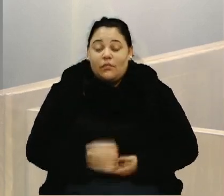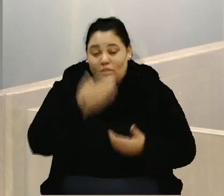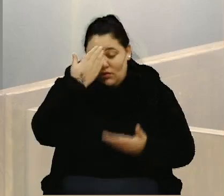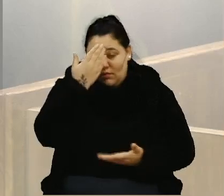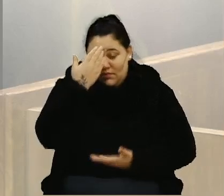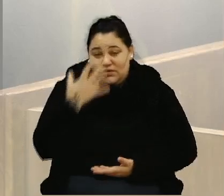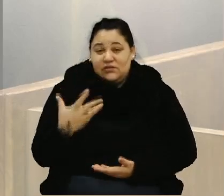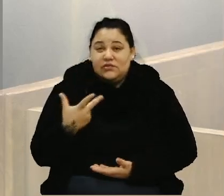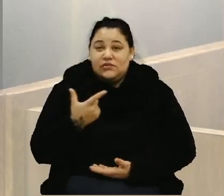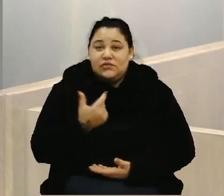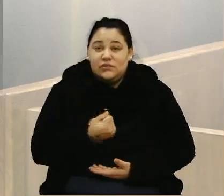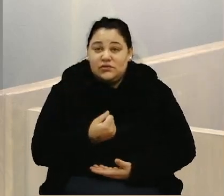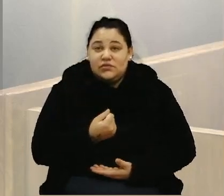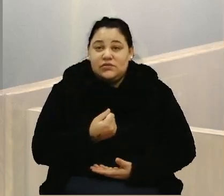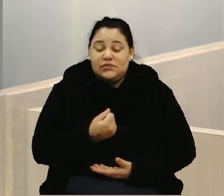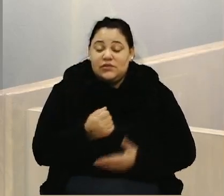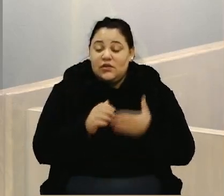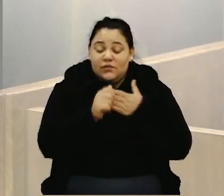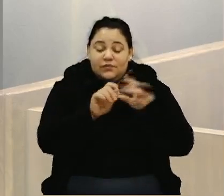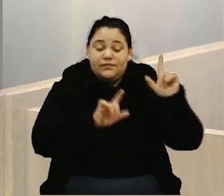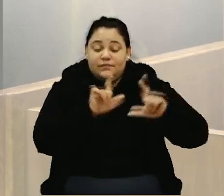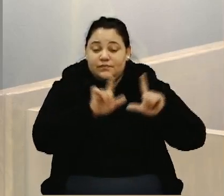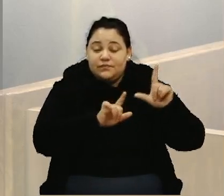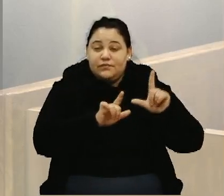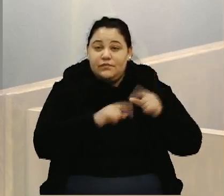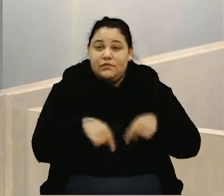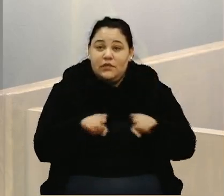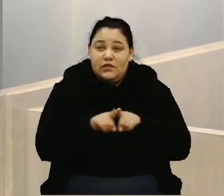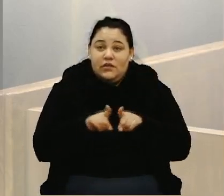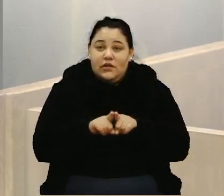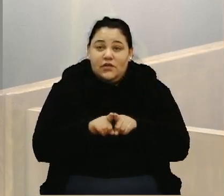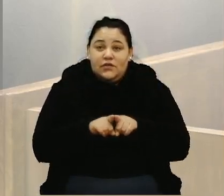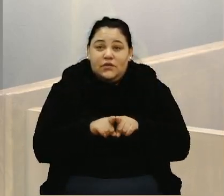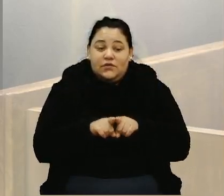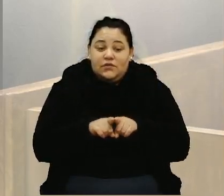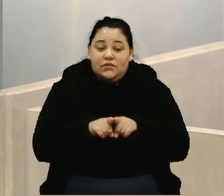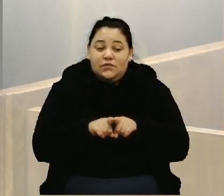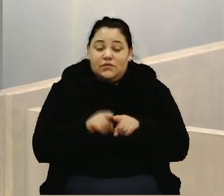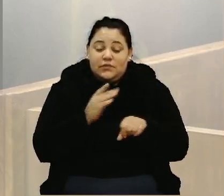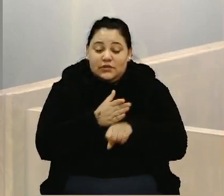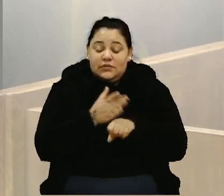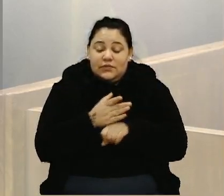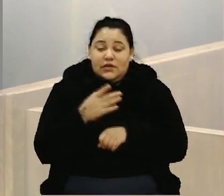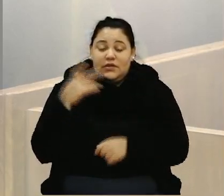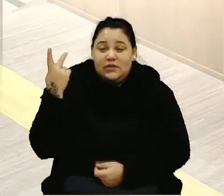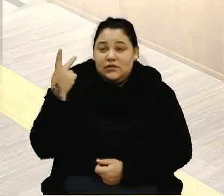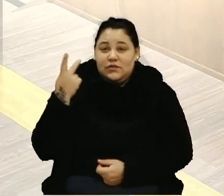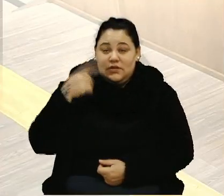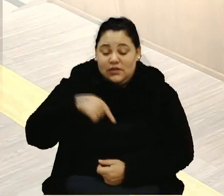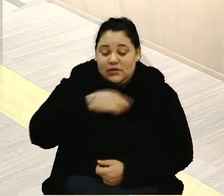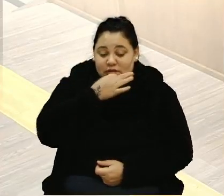aí que nos prestigiam pela TV Câmara e por fazer parte da nossa história aqui na nossa Câmara de Vereadores. Obrigado.